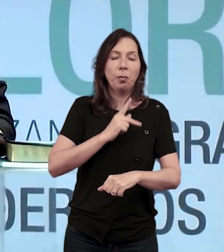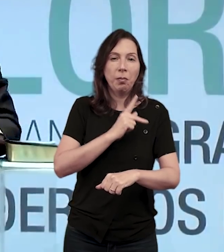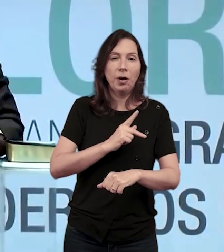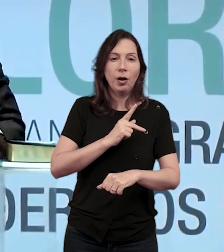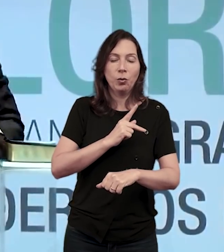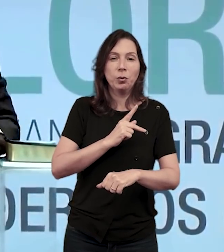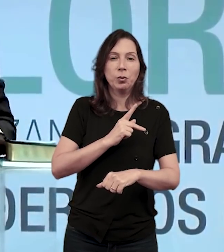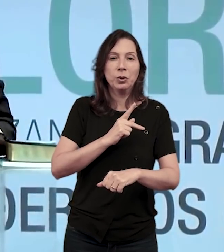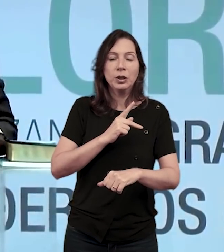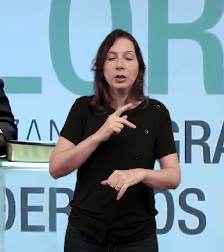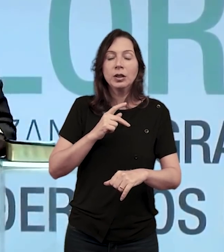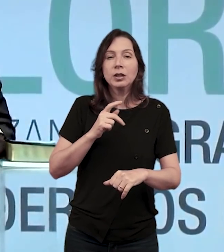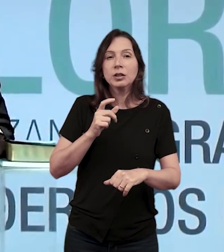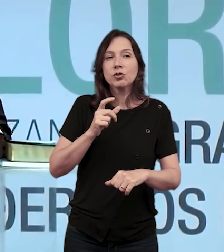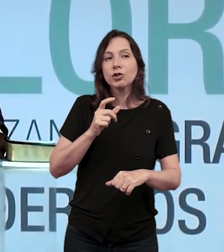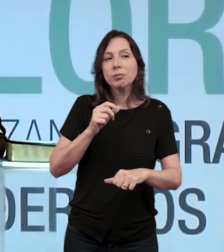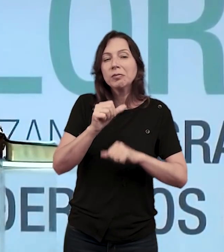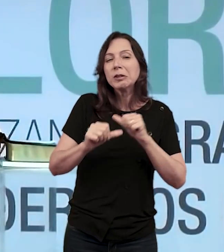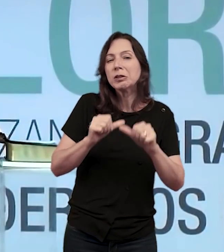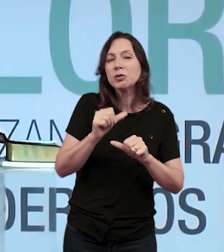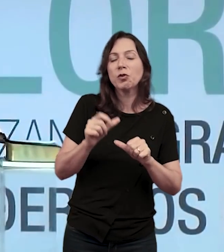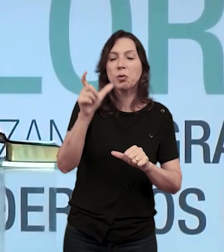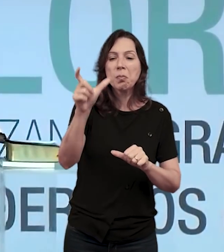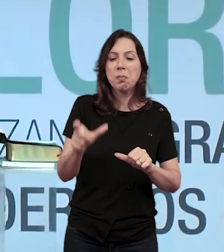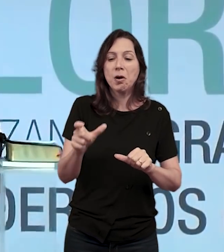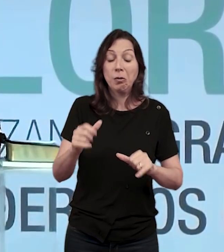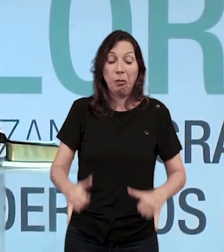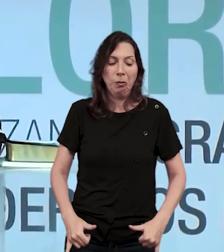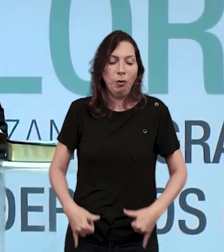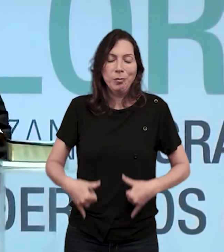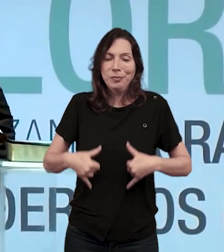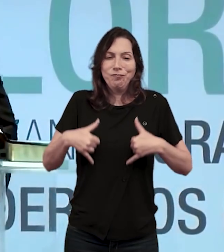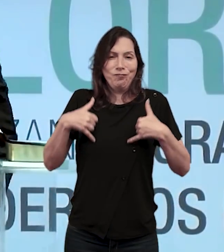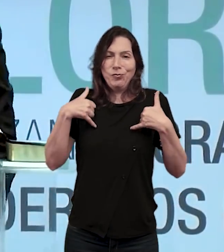Deus o preservou, um homem humilde. Quinta lição: